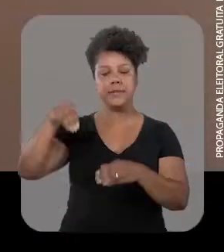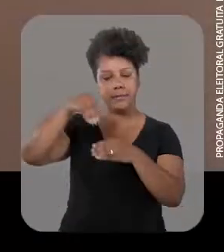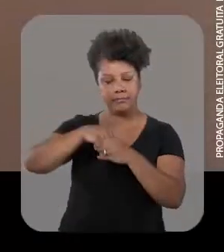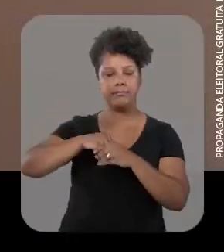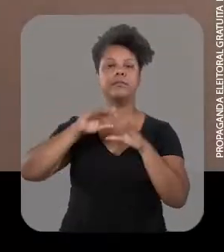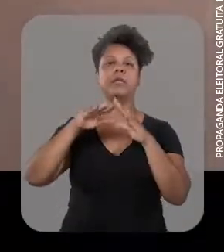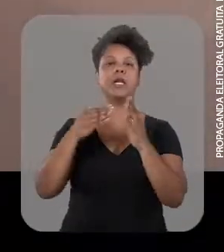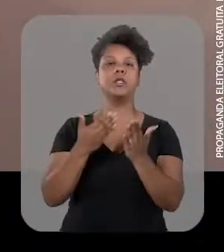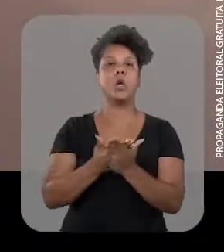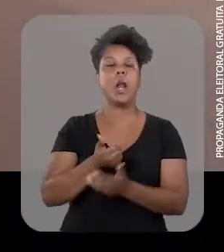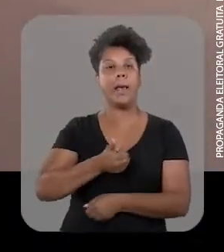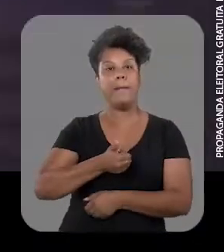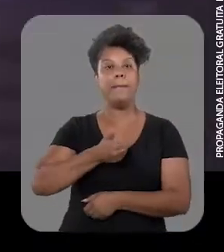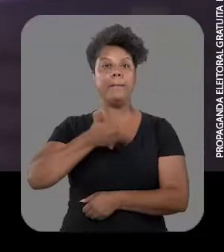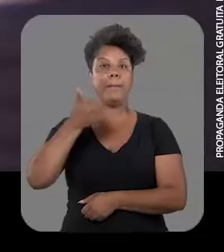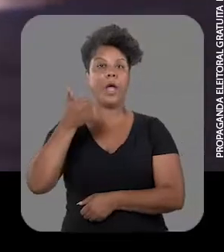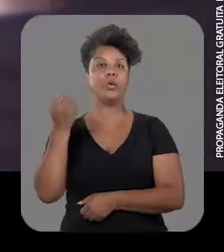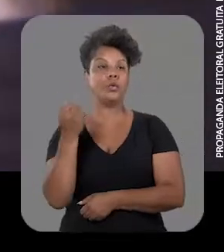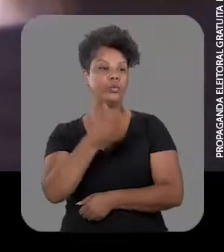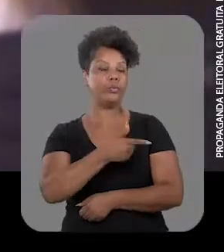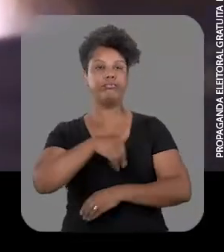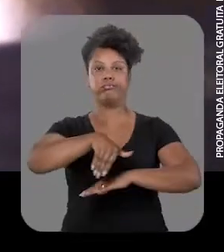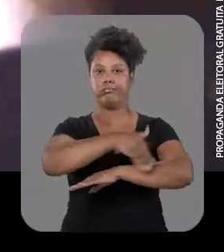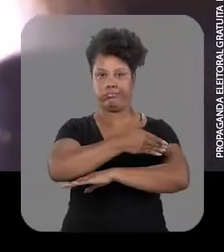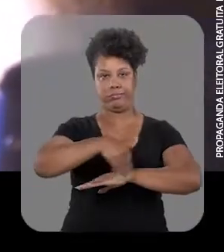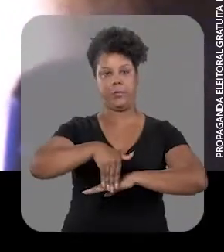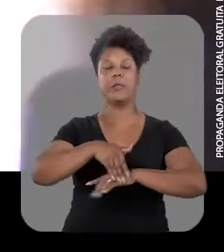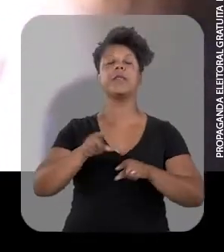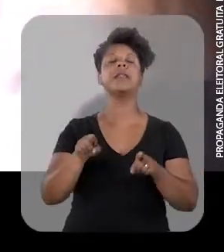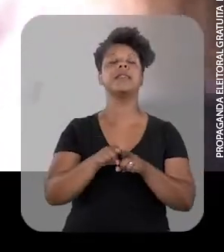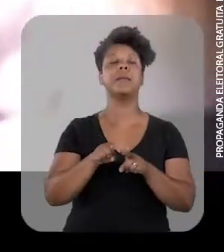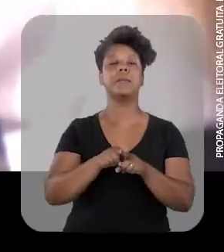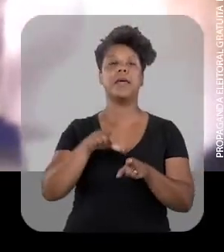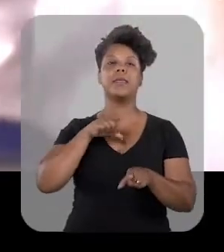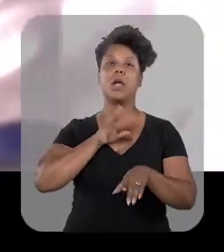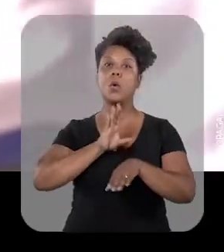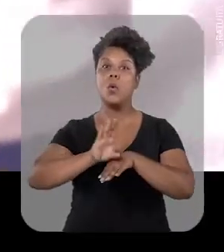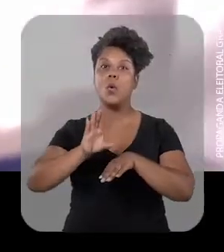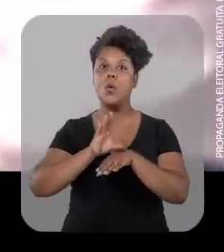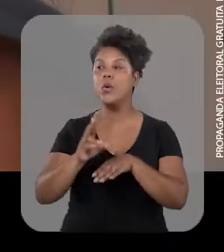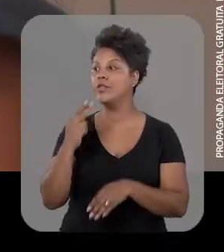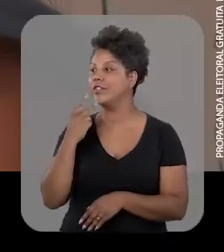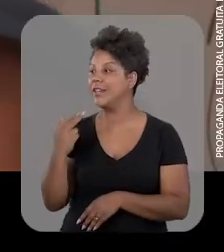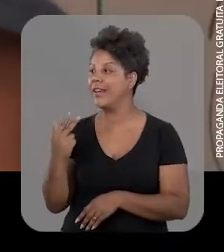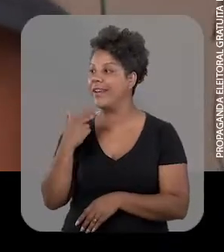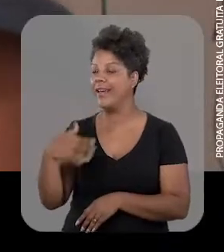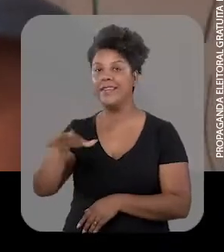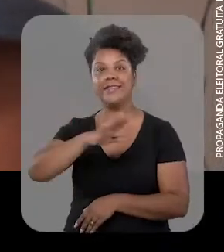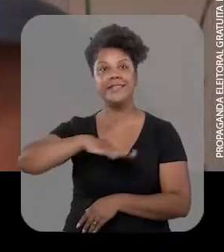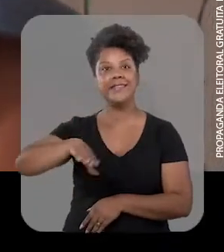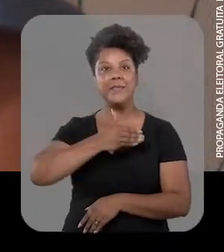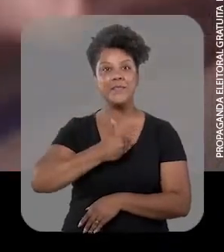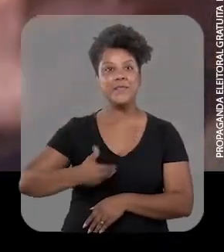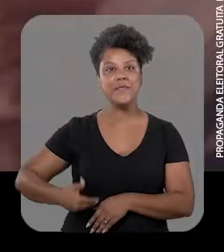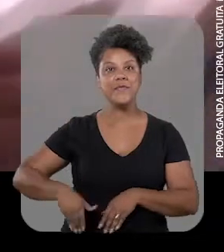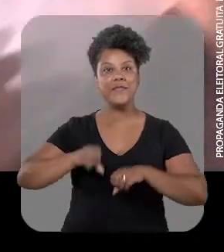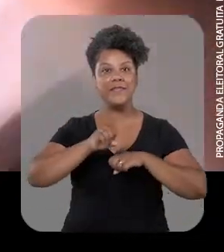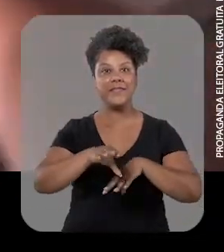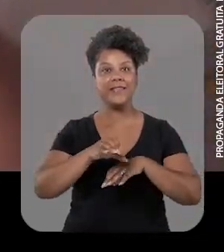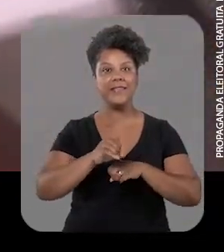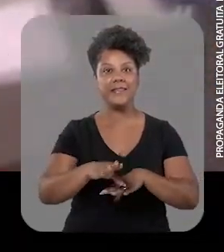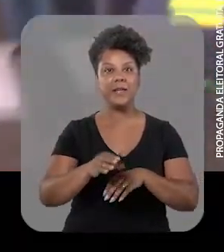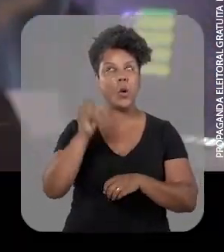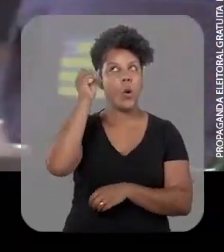escola, fica menos tempo nas ruas. E mais, vai oferecer cursos de inglês na rede pública de ensino para ampliar os horizontes